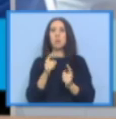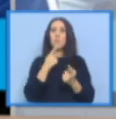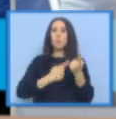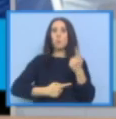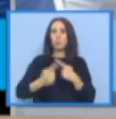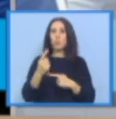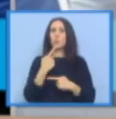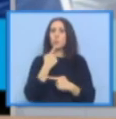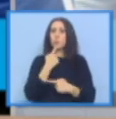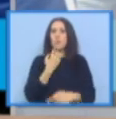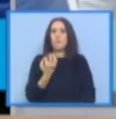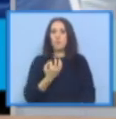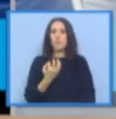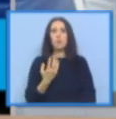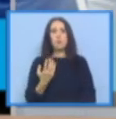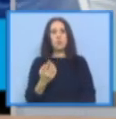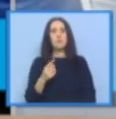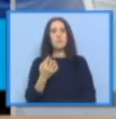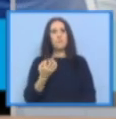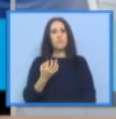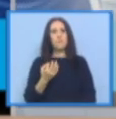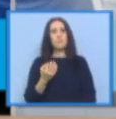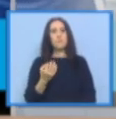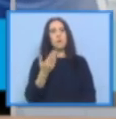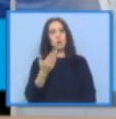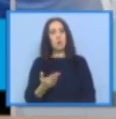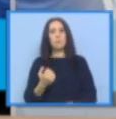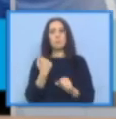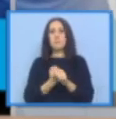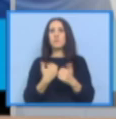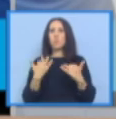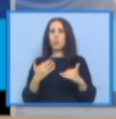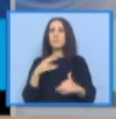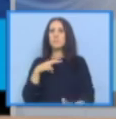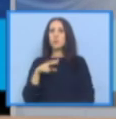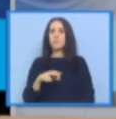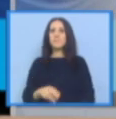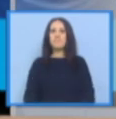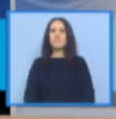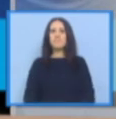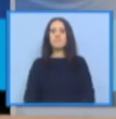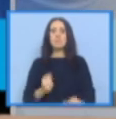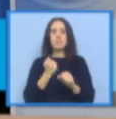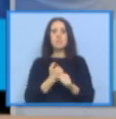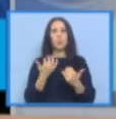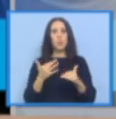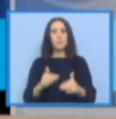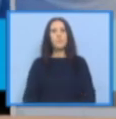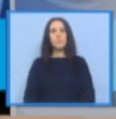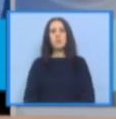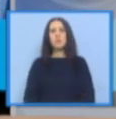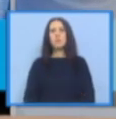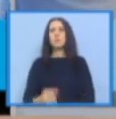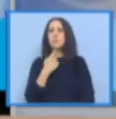denunciou amplamente e aí prestou um grande serviço ao país. Prestou um grande serviço. Gostava só de